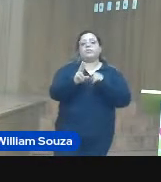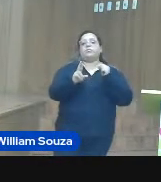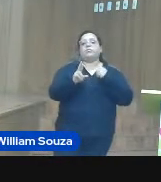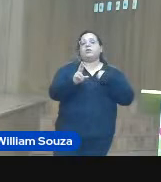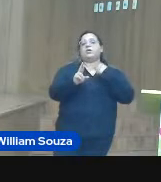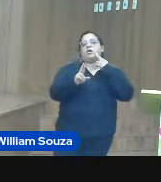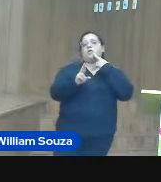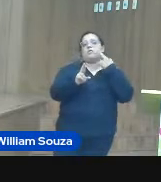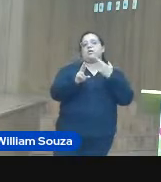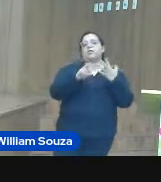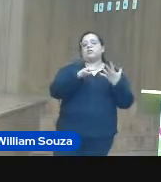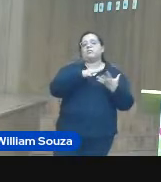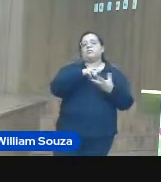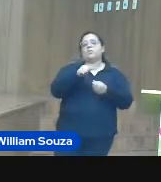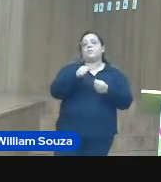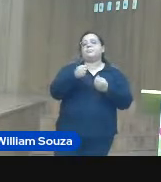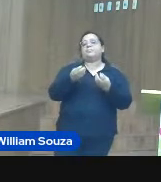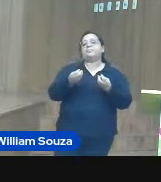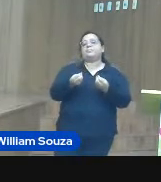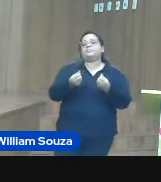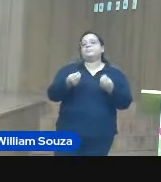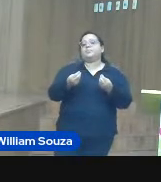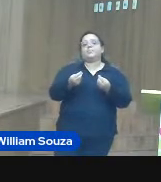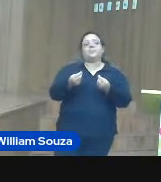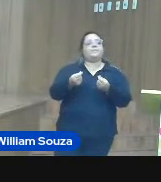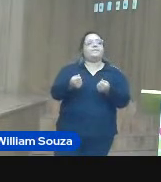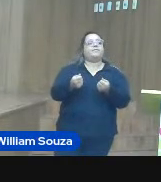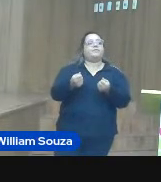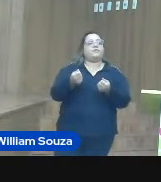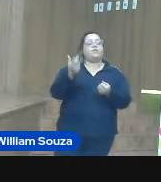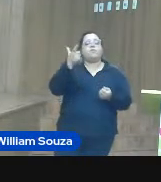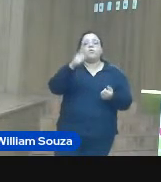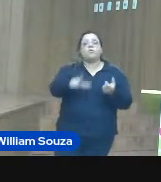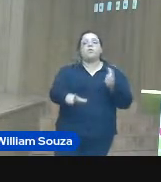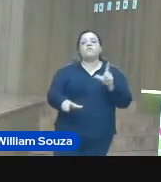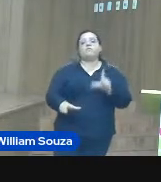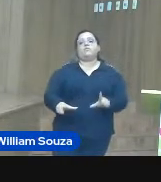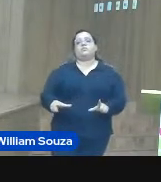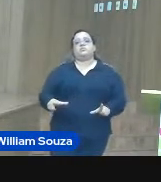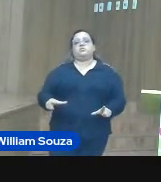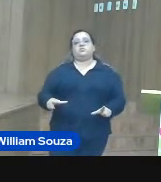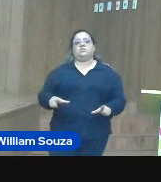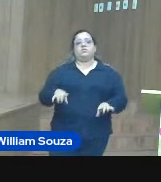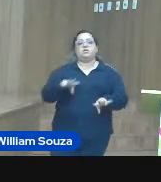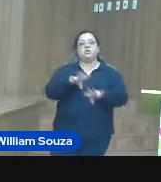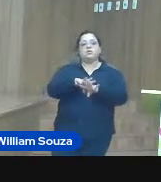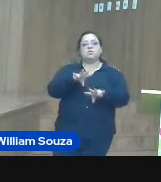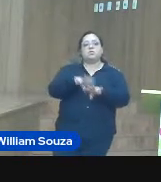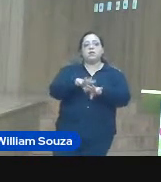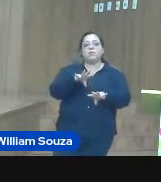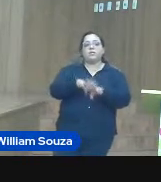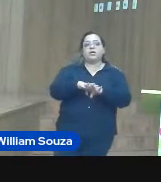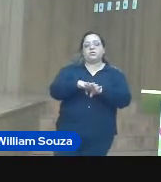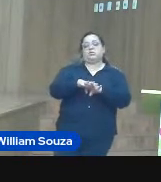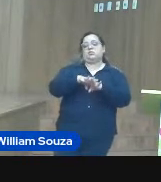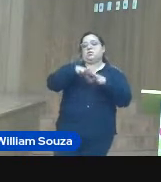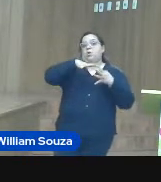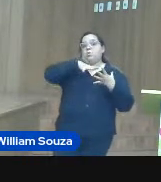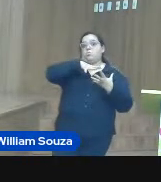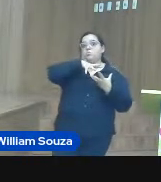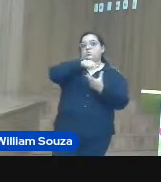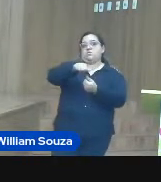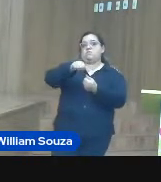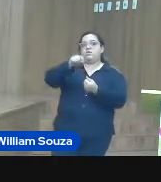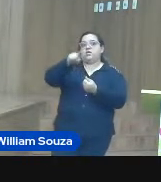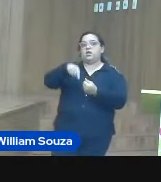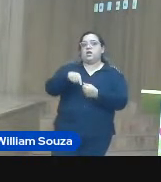sobra, sobrou porque foi o que venceu. Então a matemática universal é a matemática da menina que